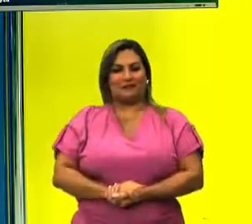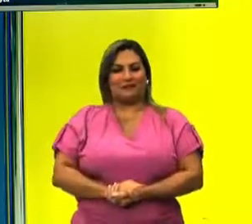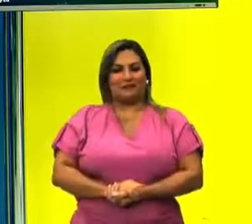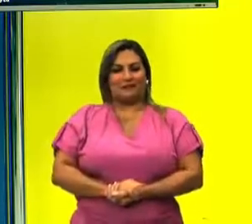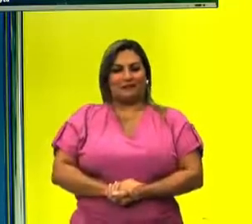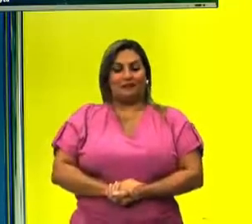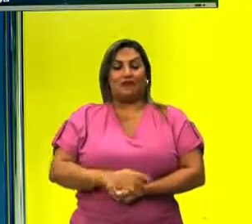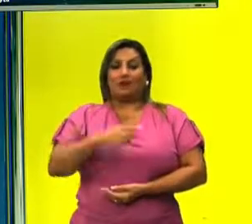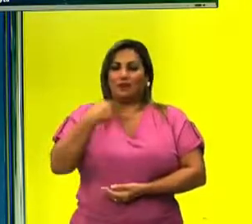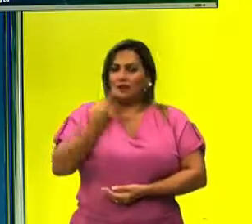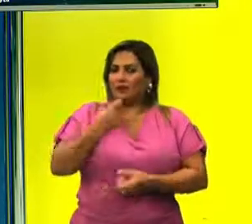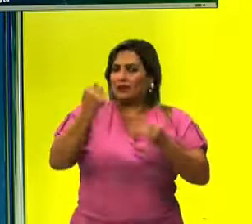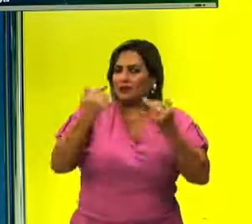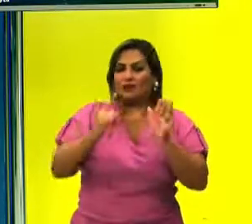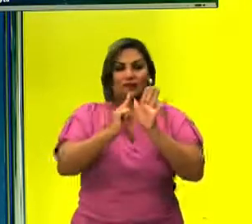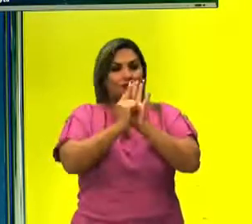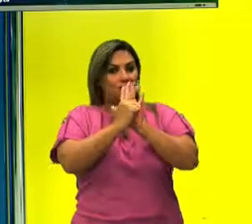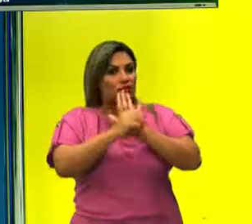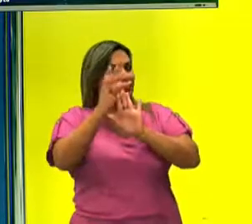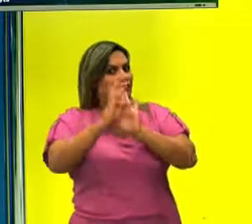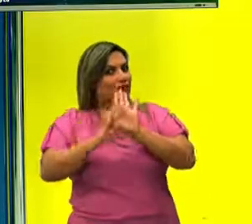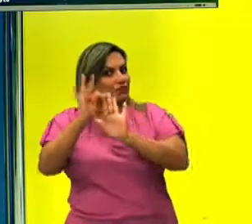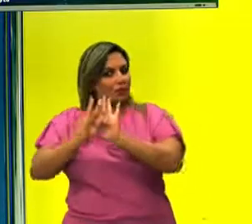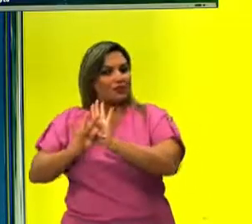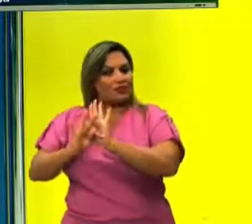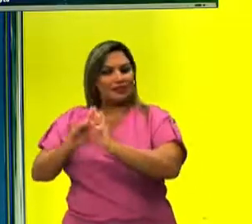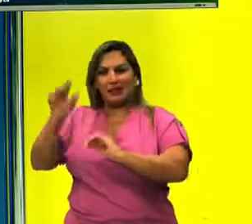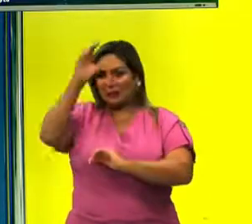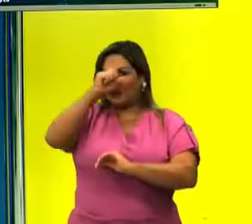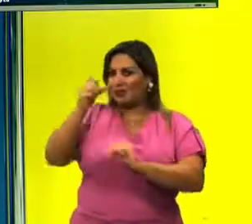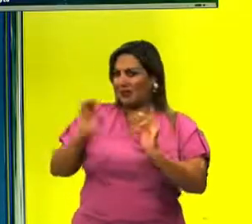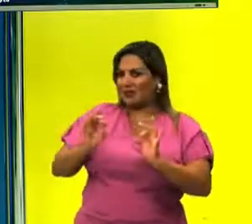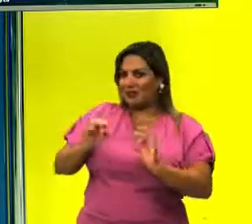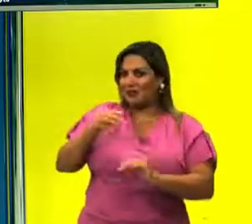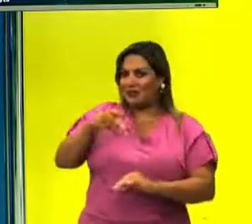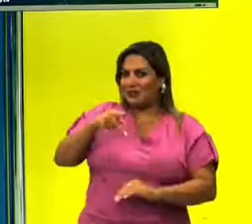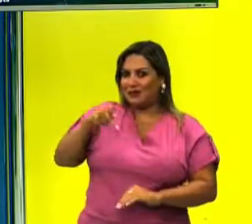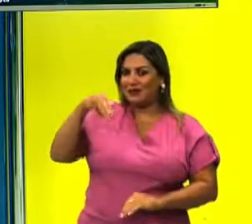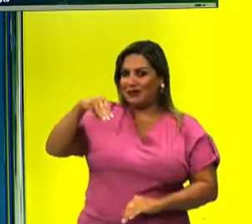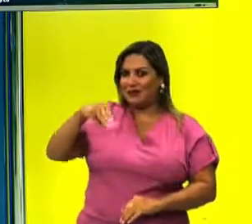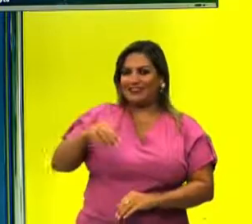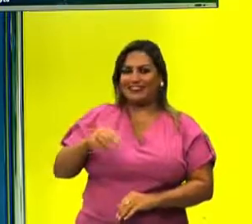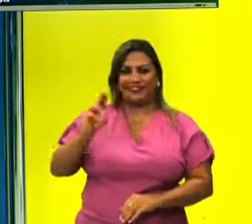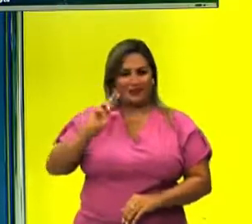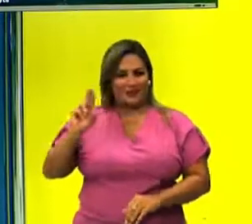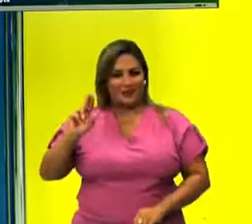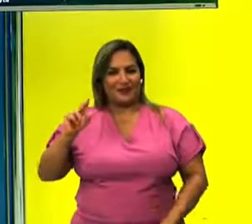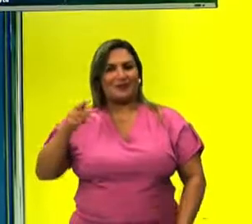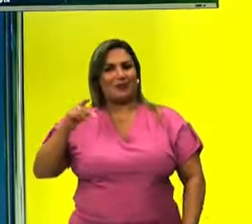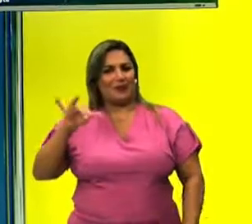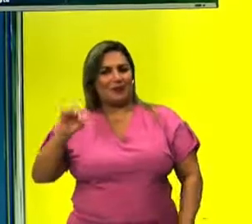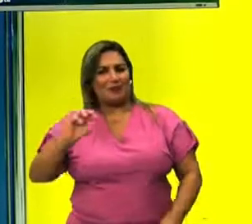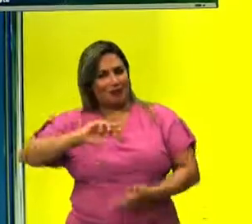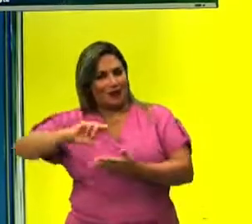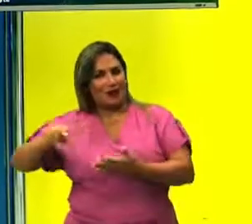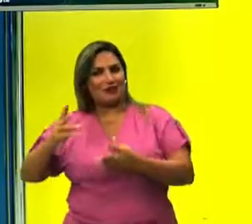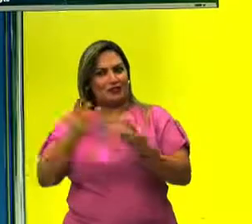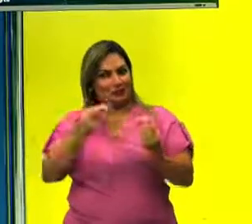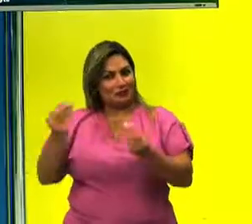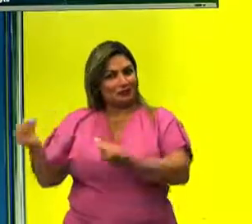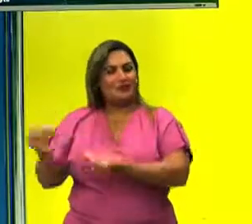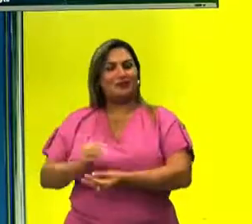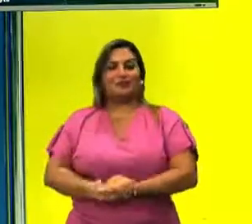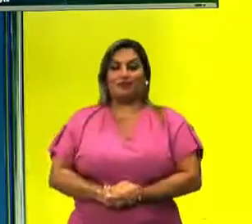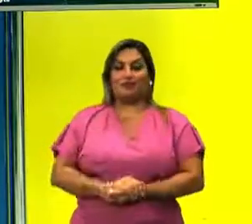Ok, quando nós falamos em gêneros textuais, aprendeu direitinho, né, Lequim? Polinômio, vários, muitos, olha só. É